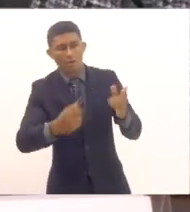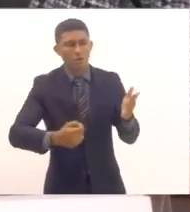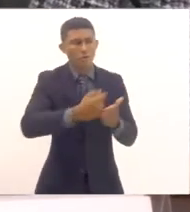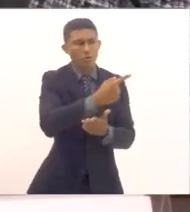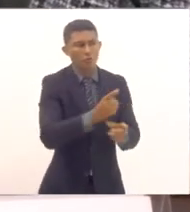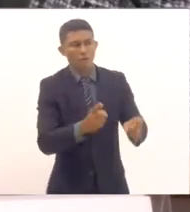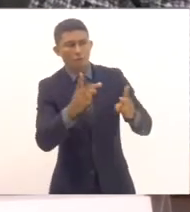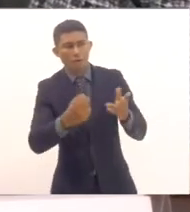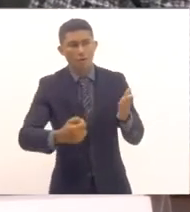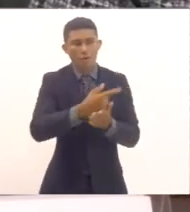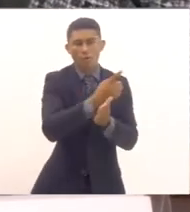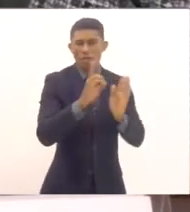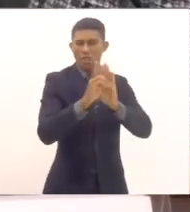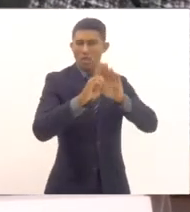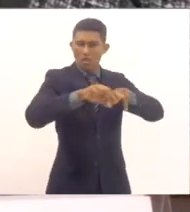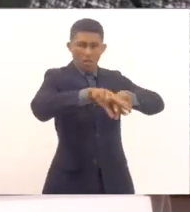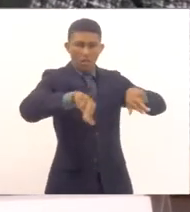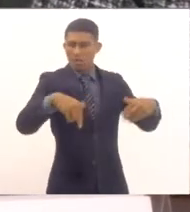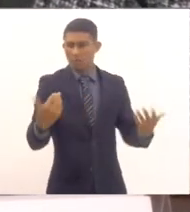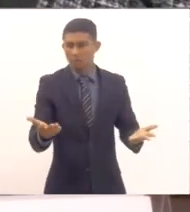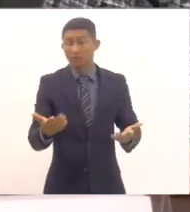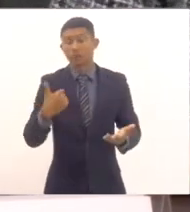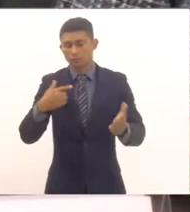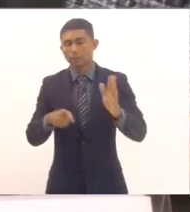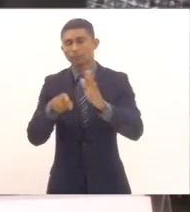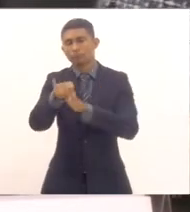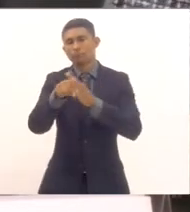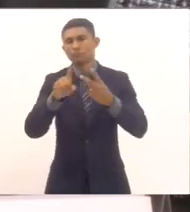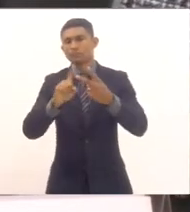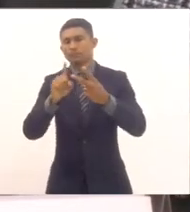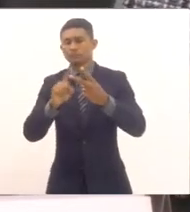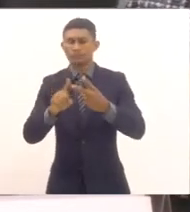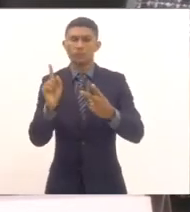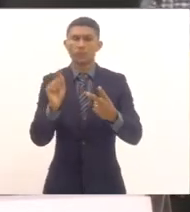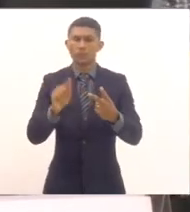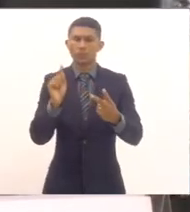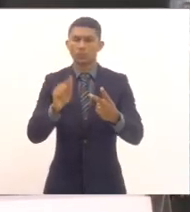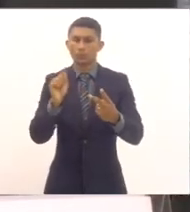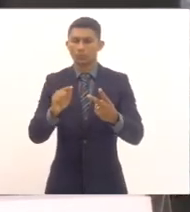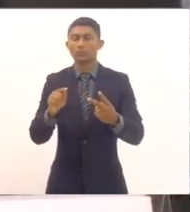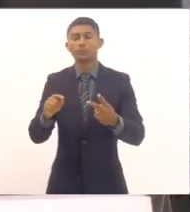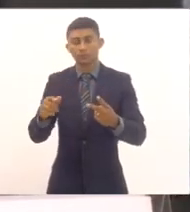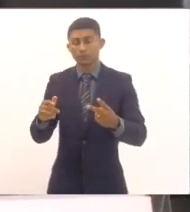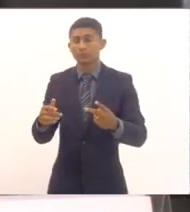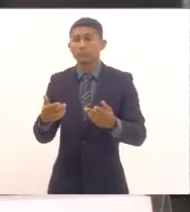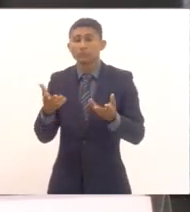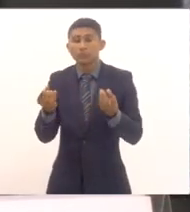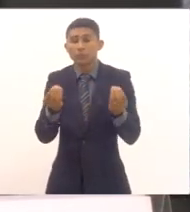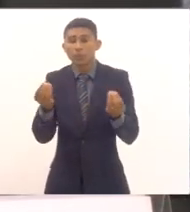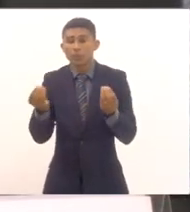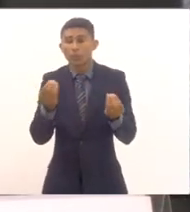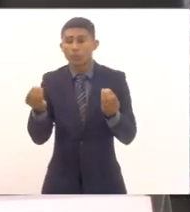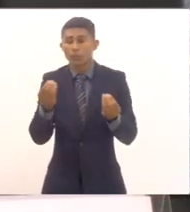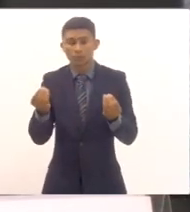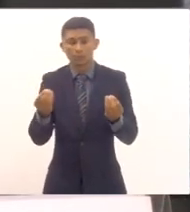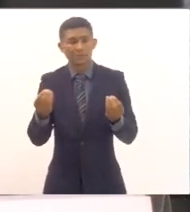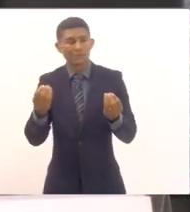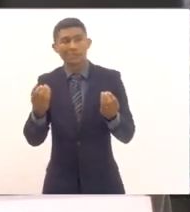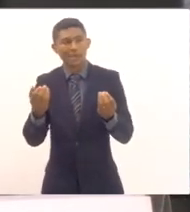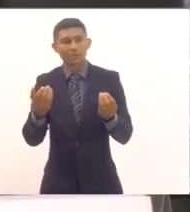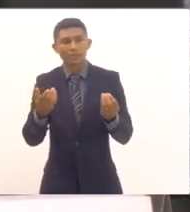segunda pergunta que eu coloco também é uma questão da Inteligência como é que se faz esse